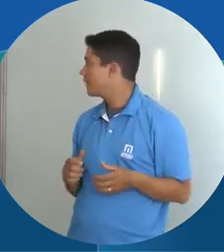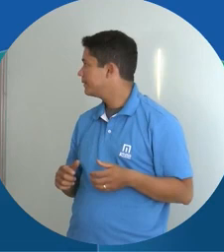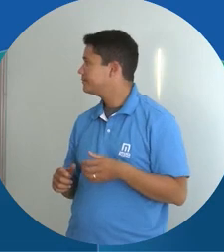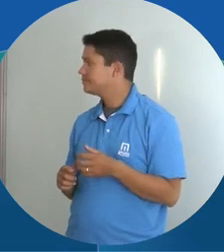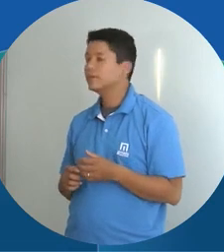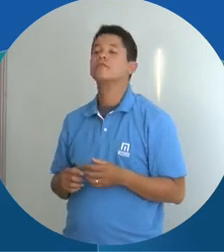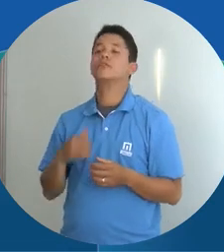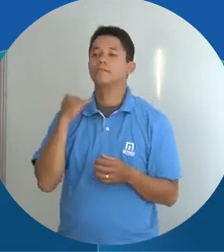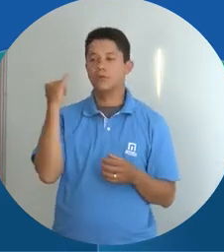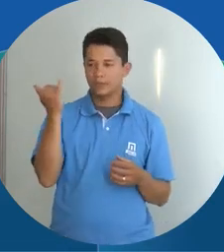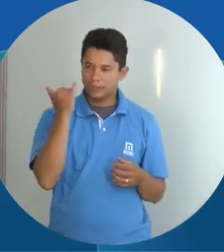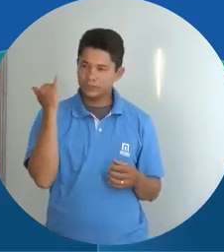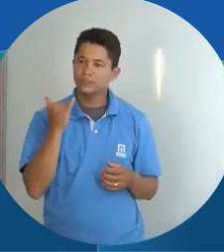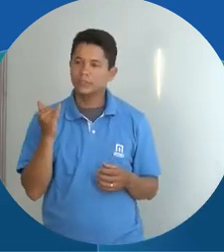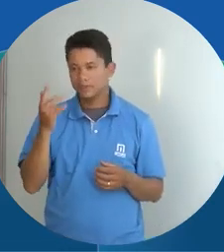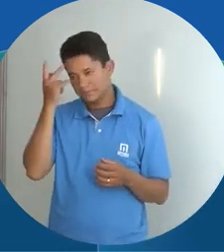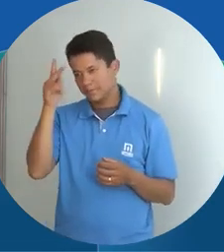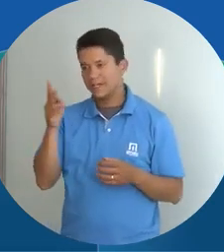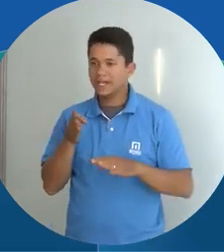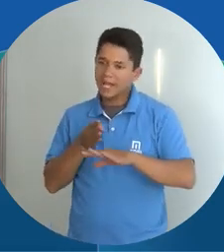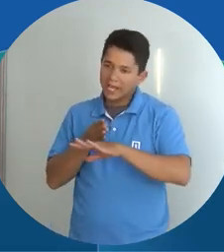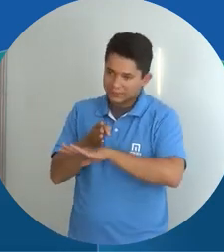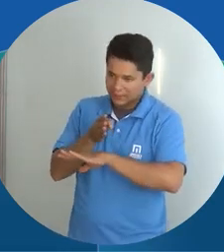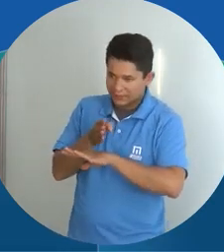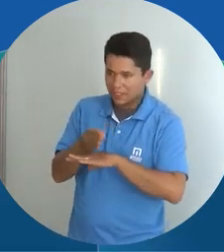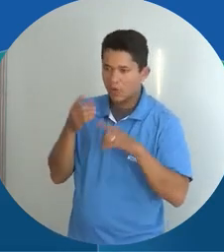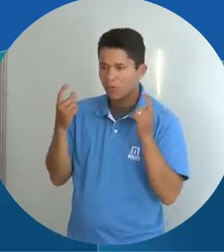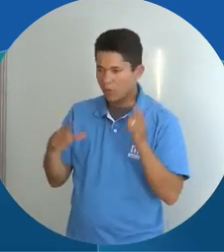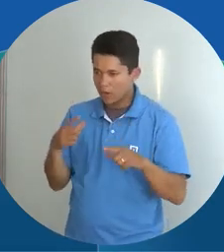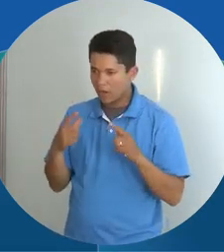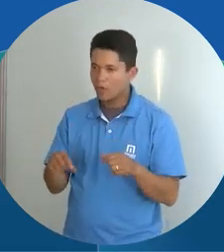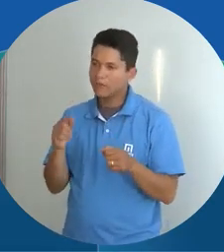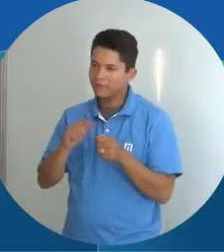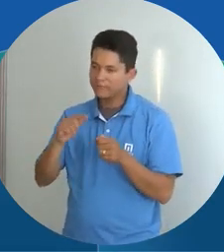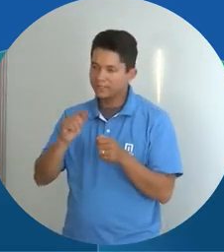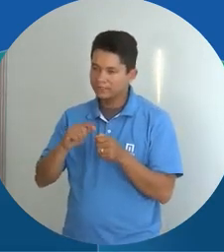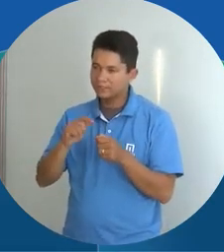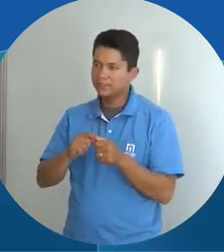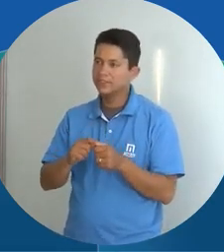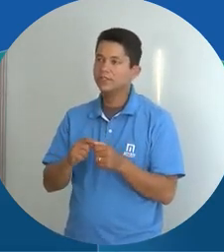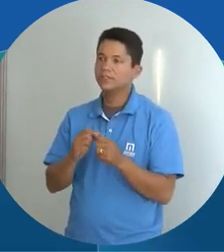foi fundamental para poder se acessar o local e fazer o reforço.